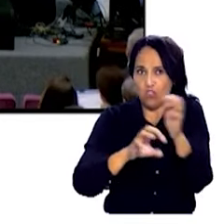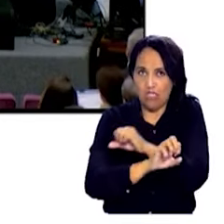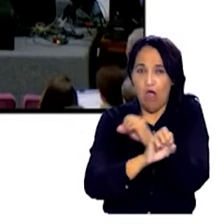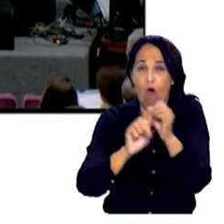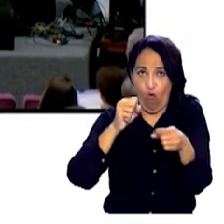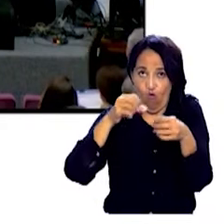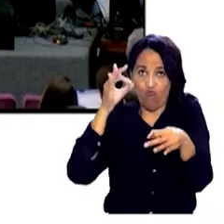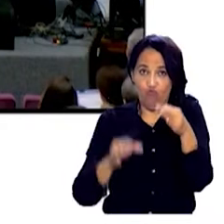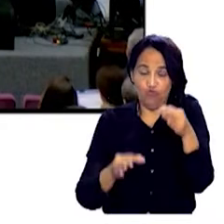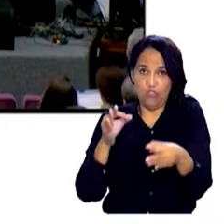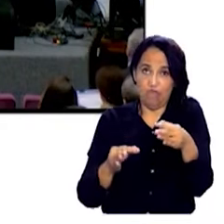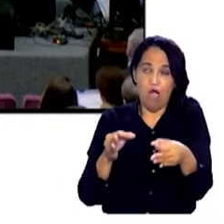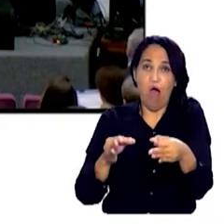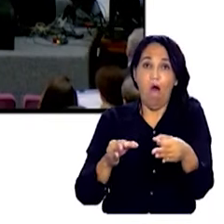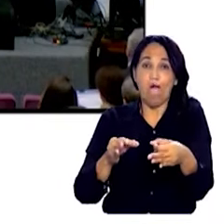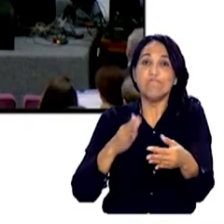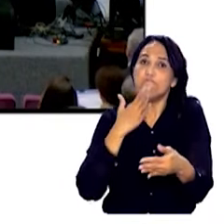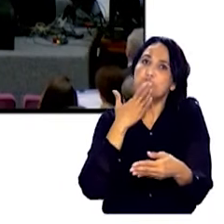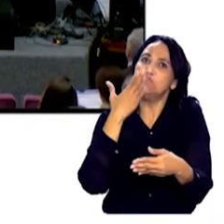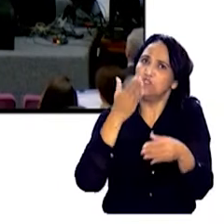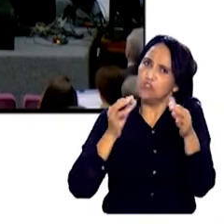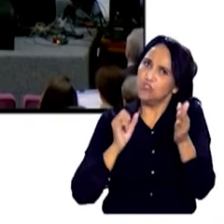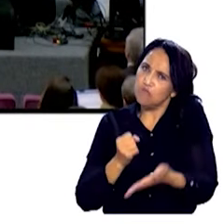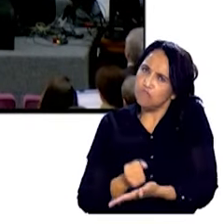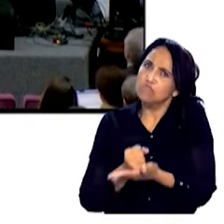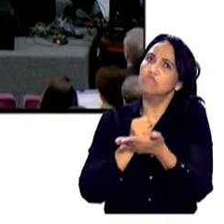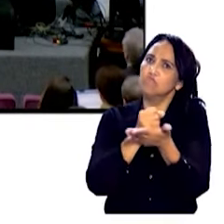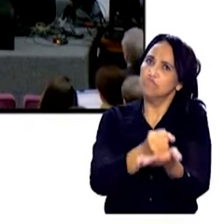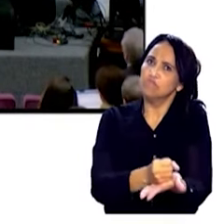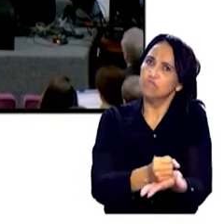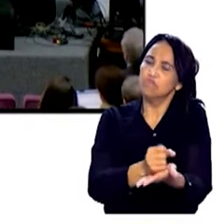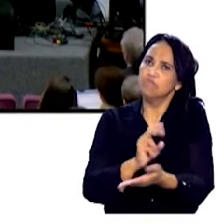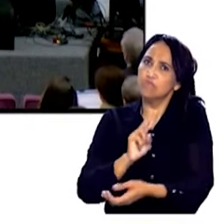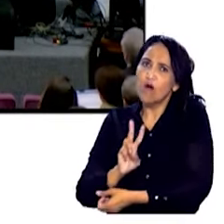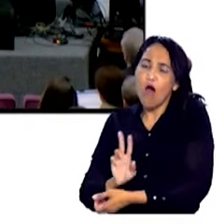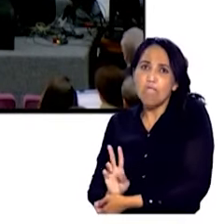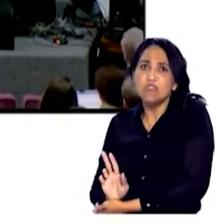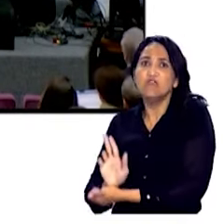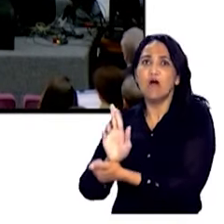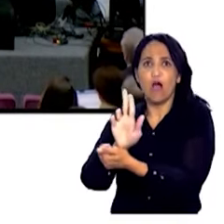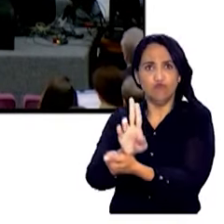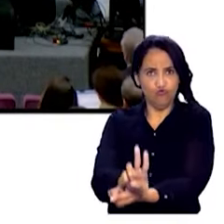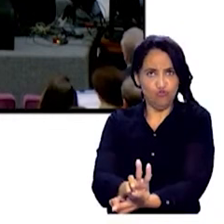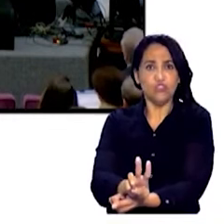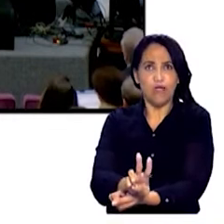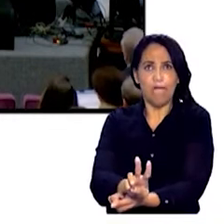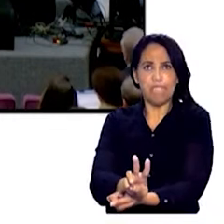univ Stevenson e nós precisamos de uma orientação para todo o país nós ter alguma outra enfim